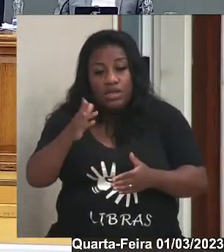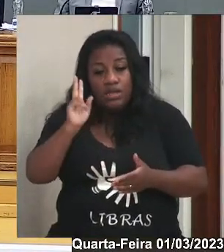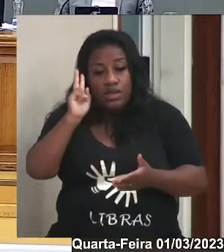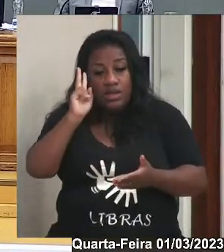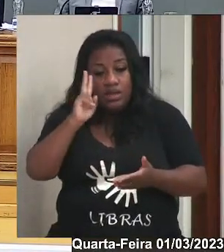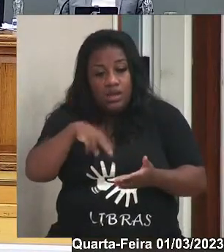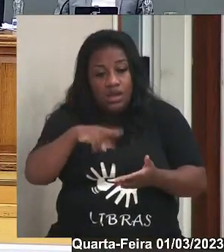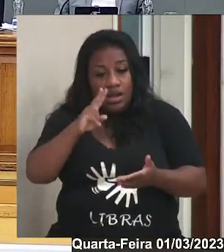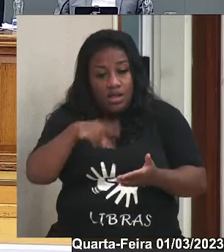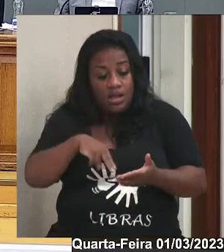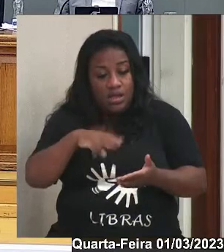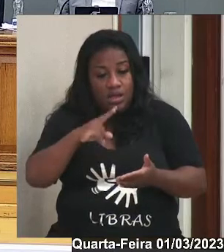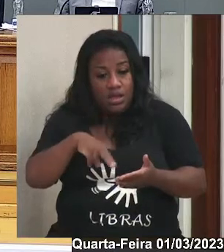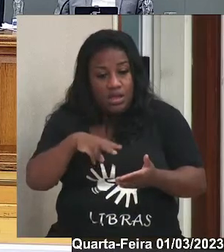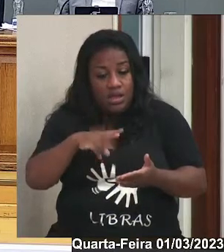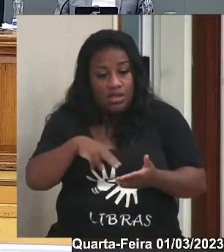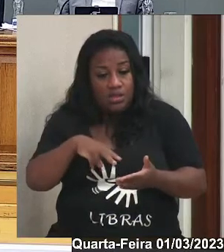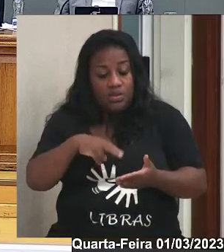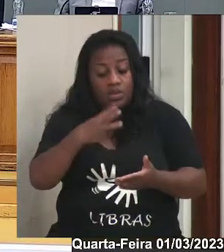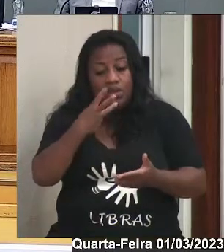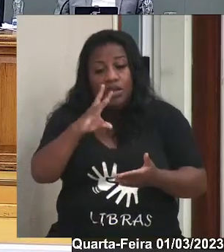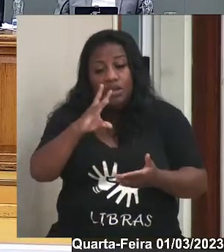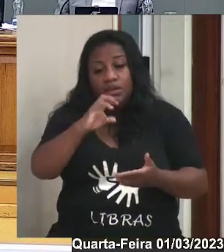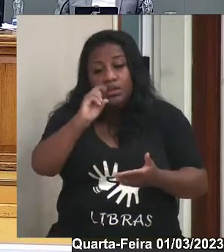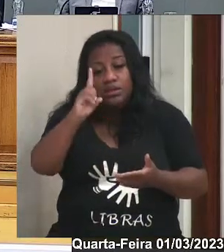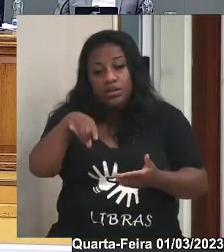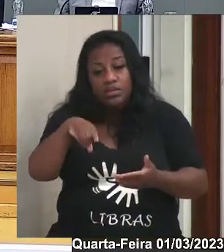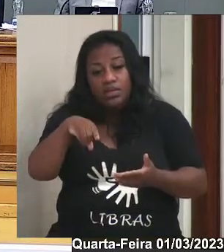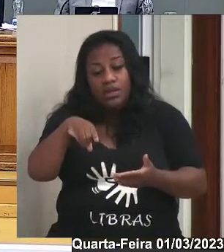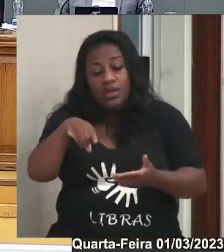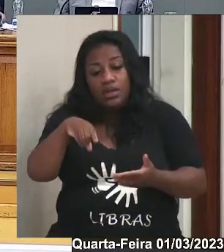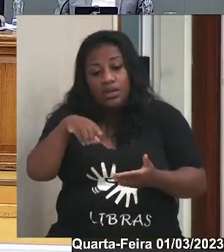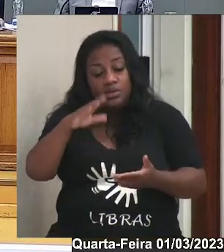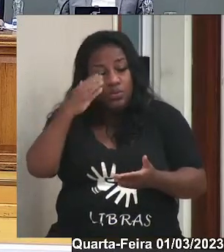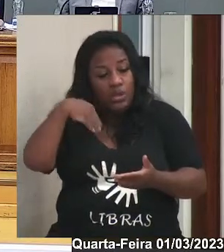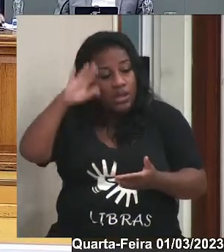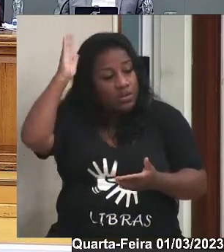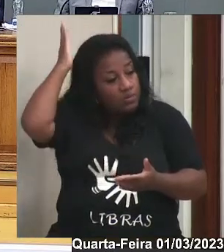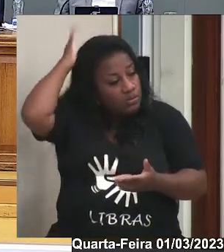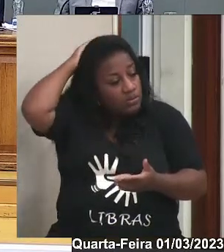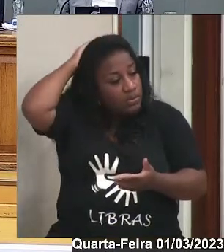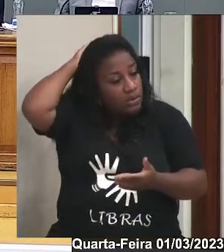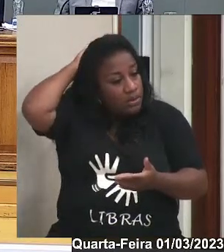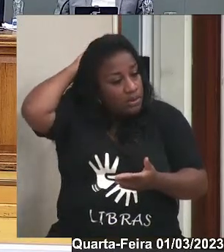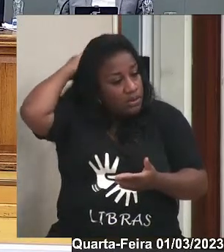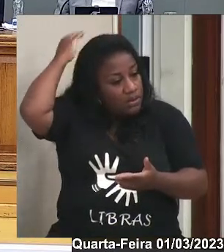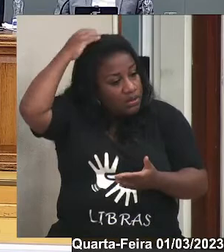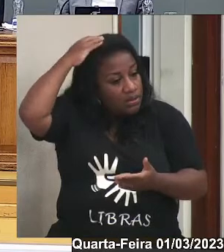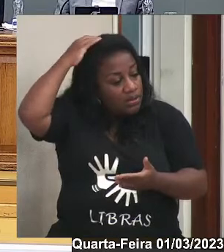o senhor secretário faça a leitura da indicação número 30/2023 de autoria do vereador Adalto.